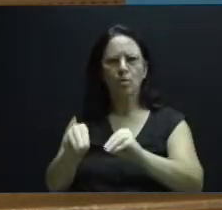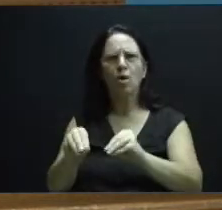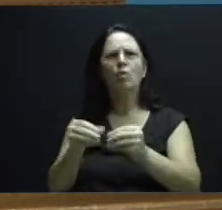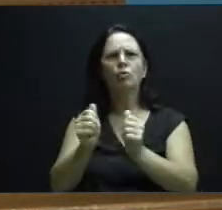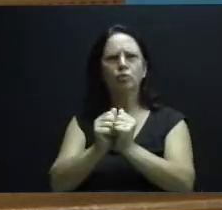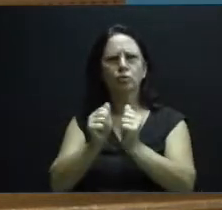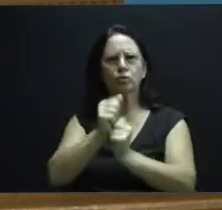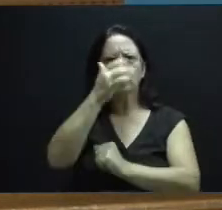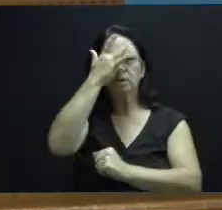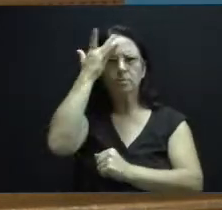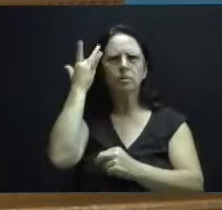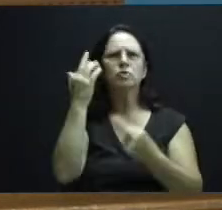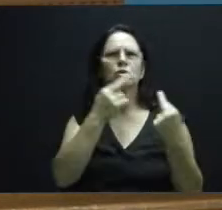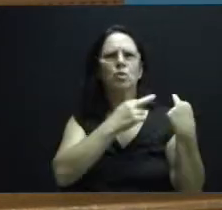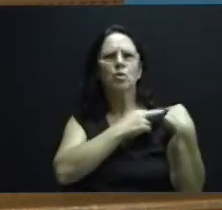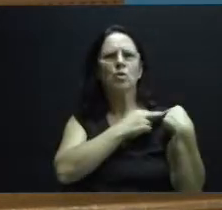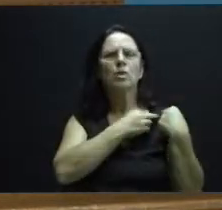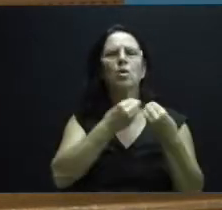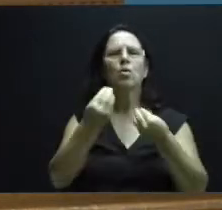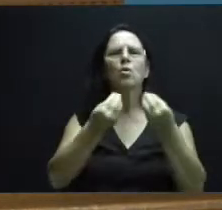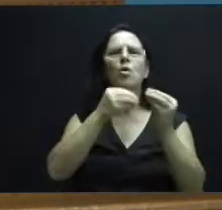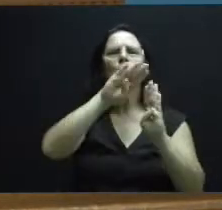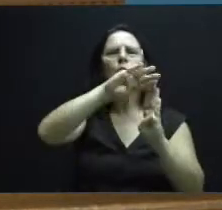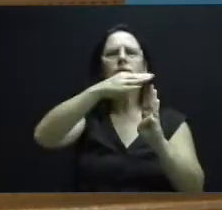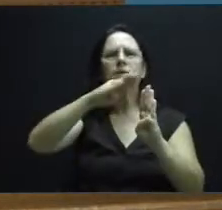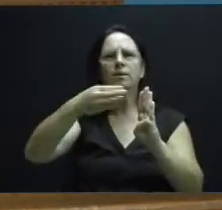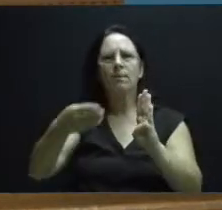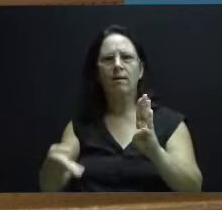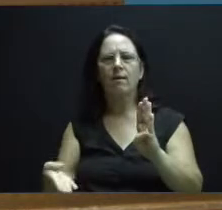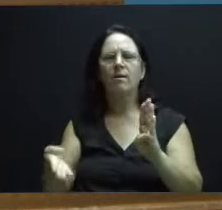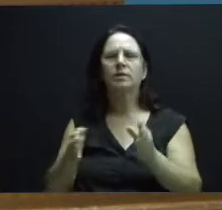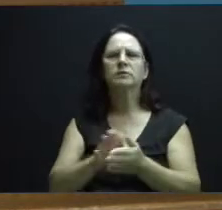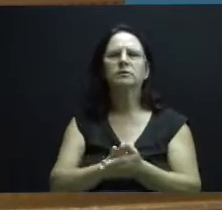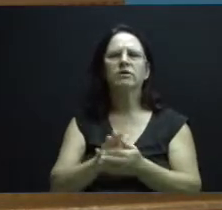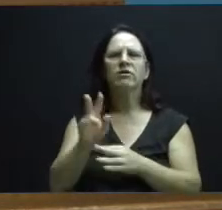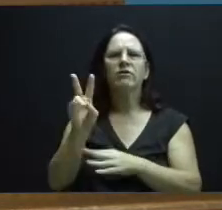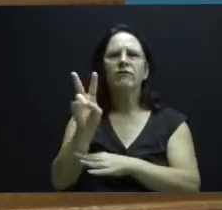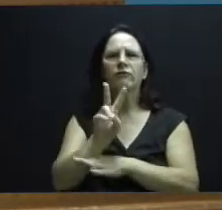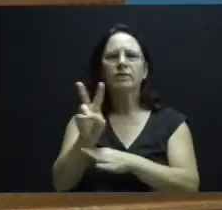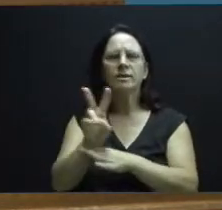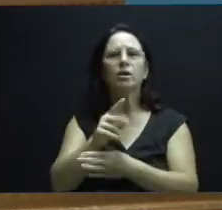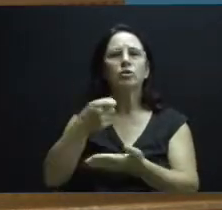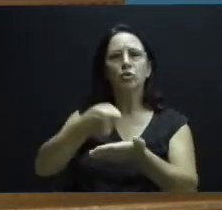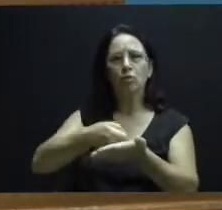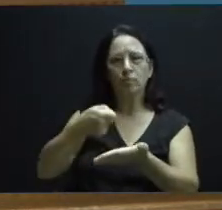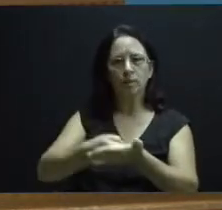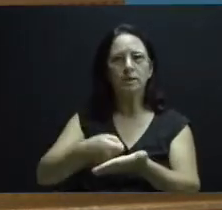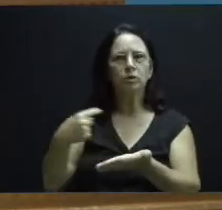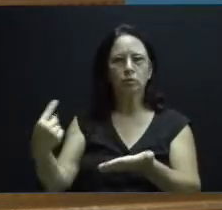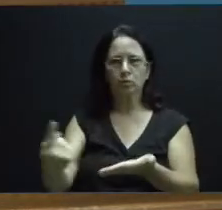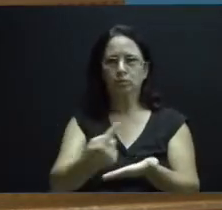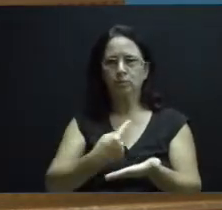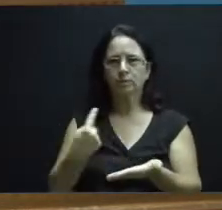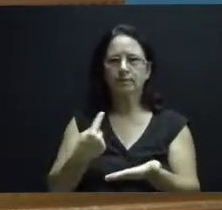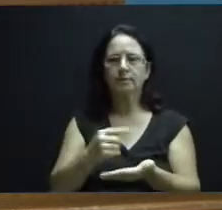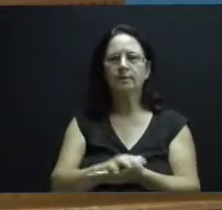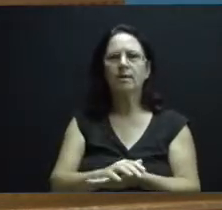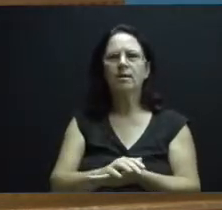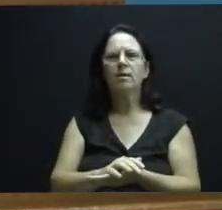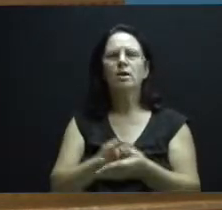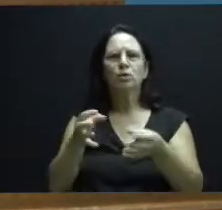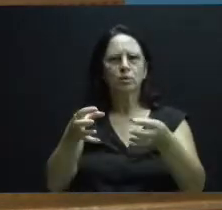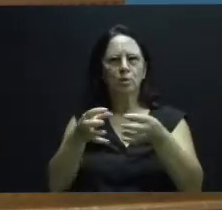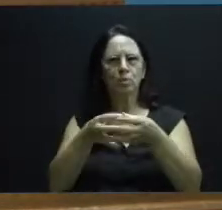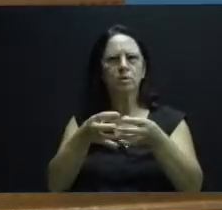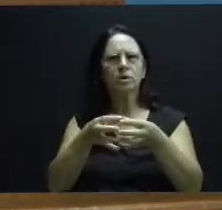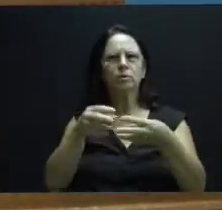para averiguar as condições dessa barragem e nós estamos fazendo nossa parte também de fiscalizar que a obrigação de se poder e é por isso que apresenta a comissão